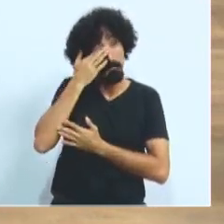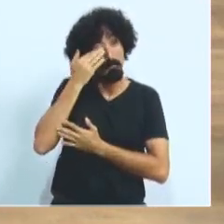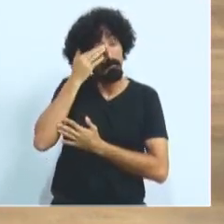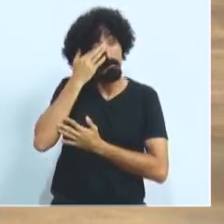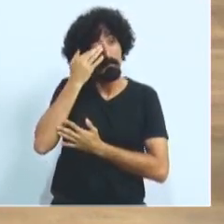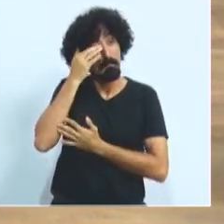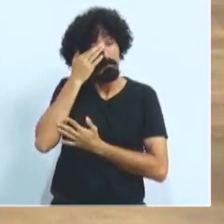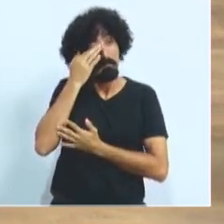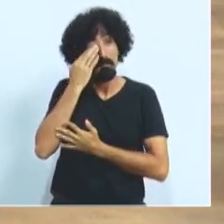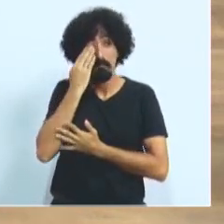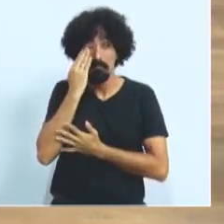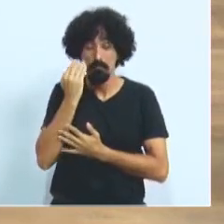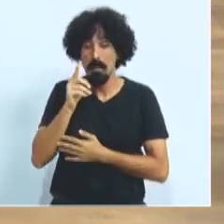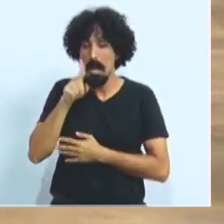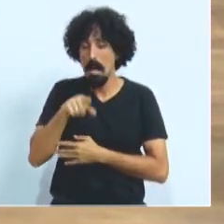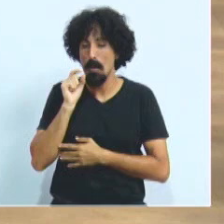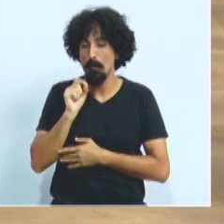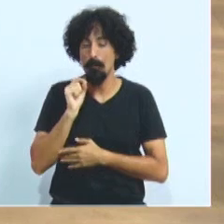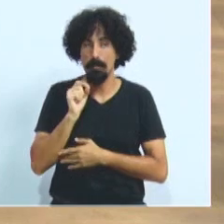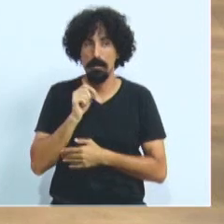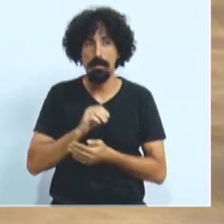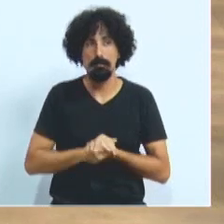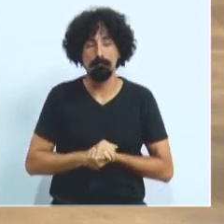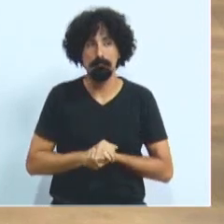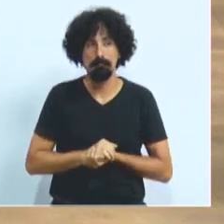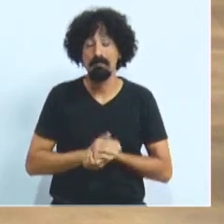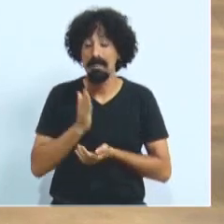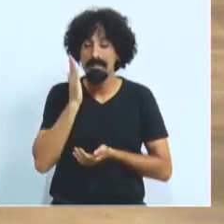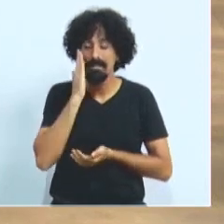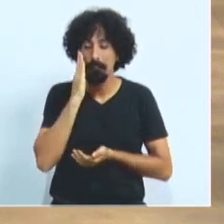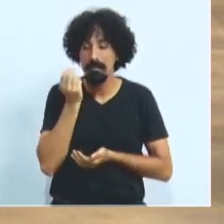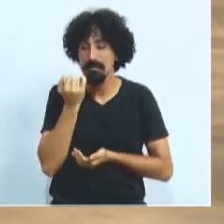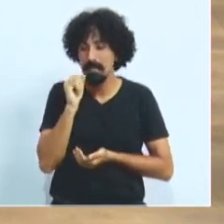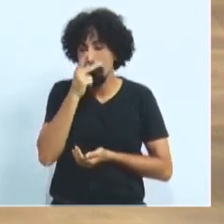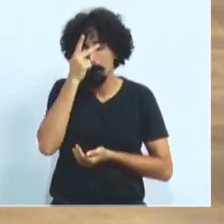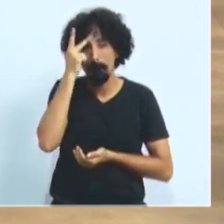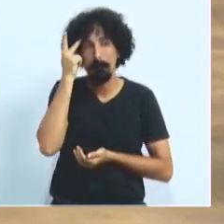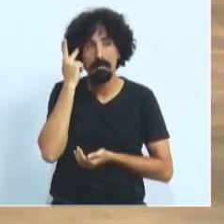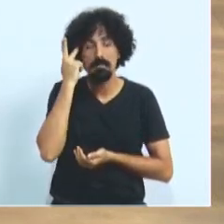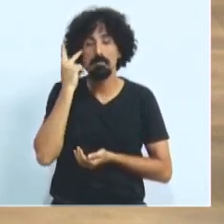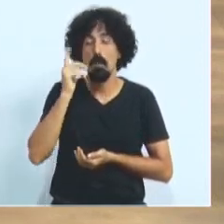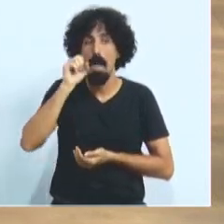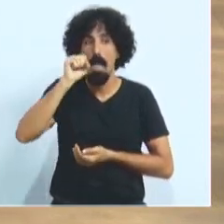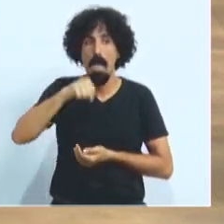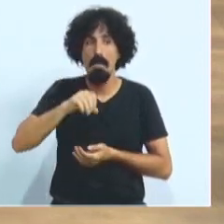é identificar que a pessoa está em parada cardiorrespiratória. Como